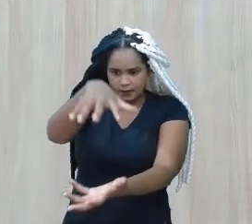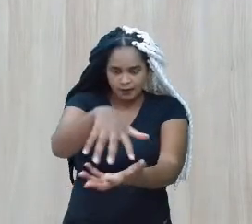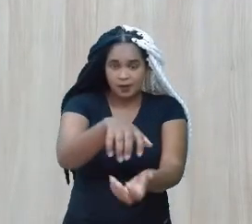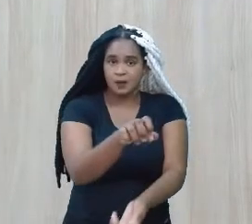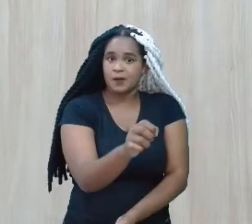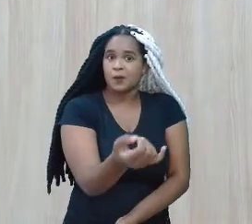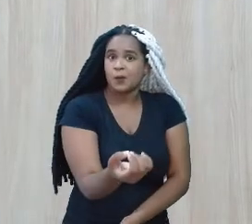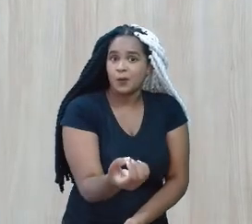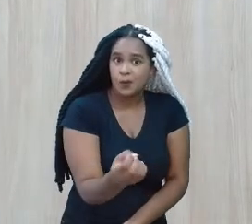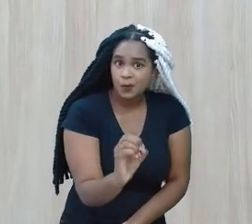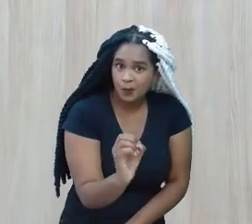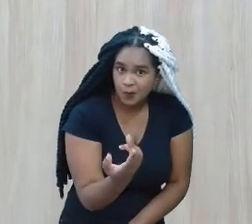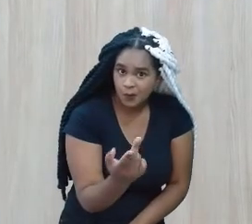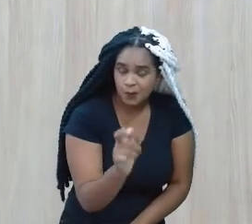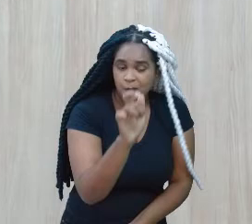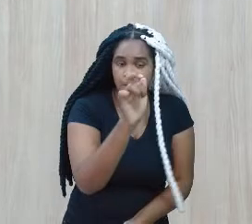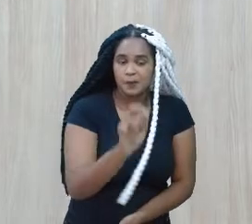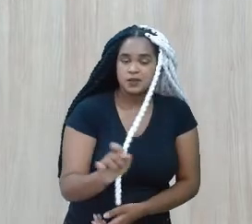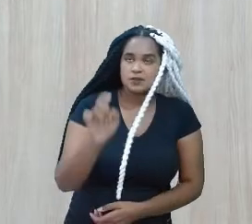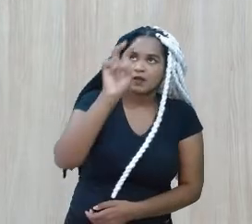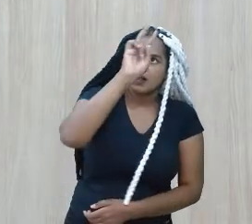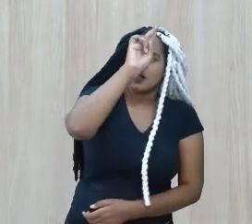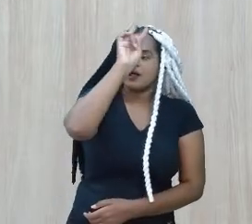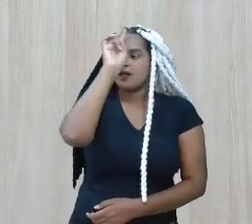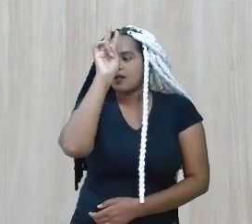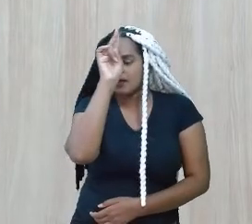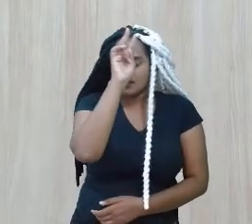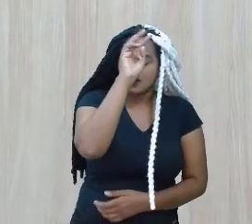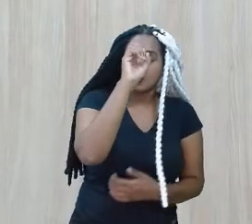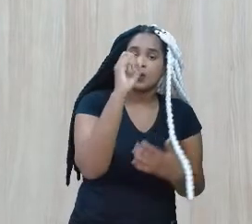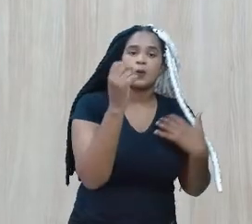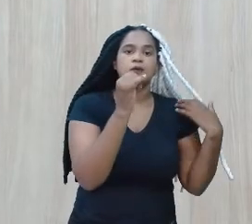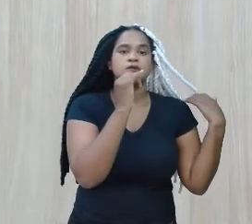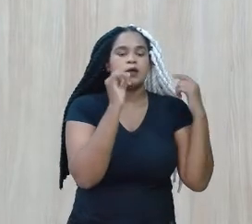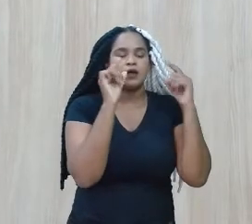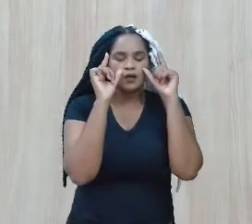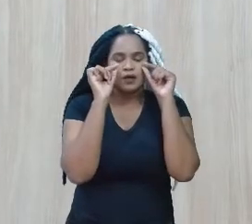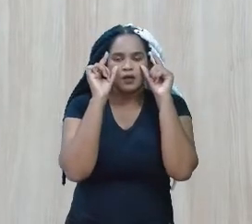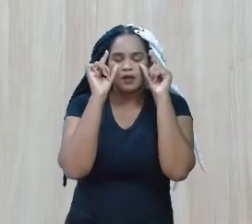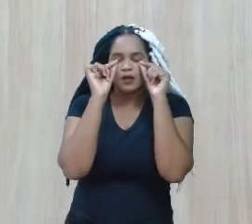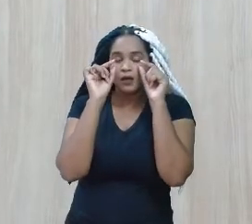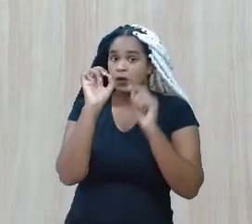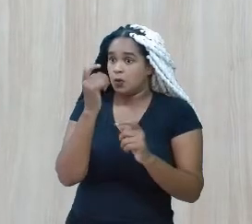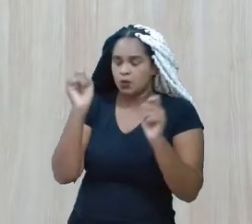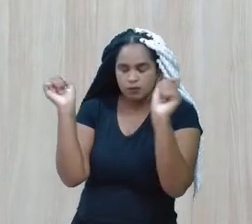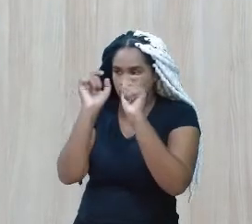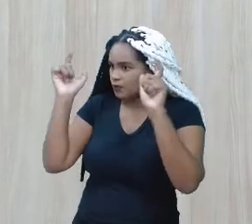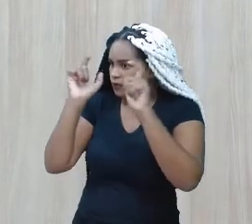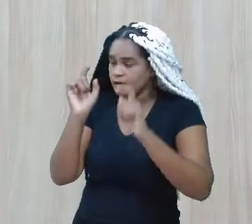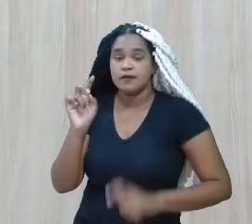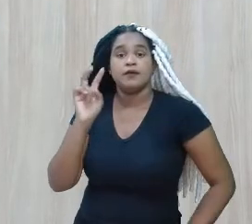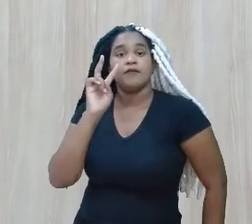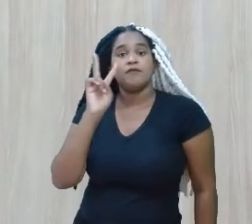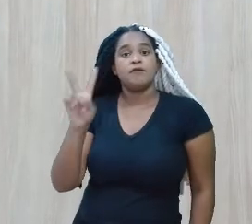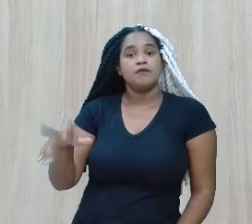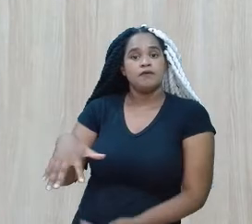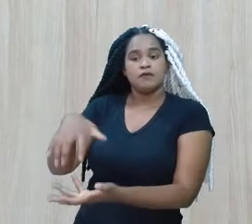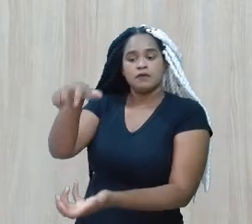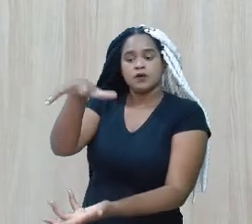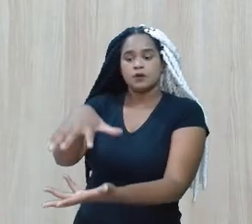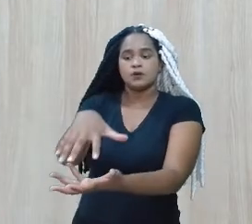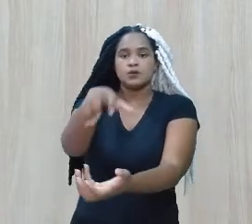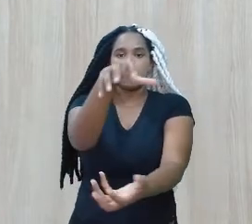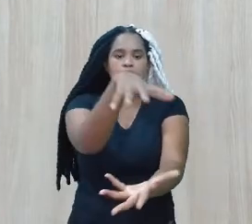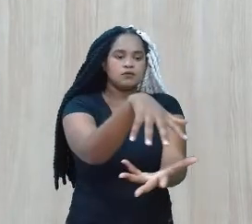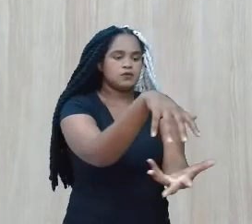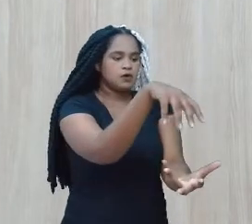goró, ou dormindo, sonolento, ou de olhos bem abertos, viram algumas aparições no Teatro Santa